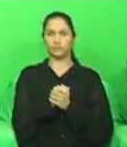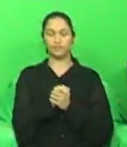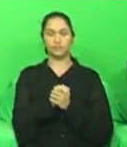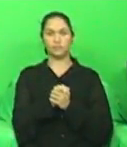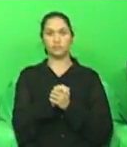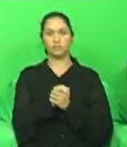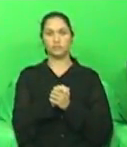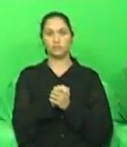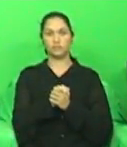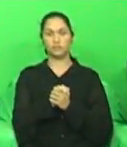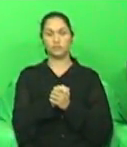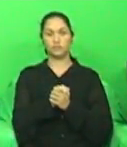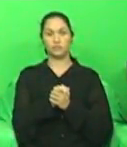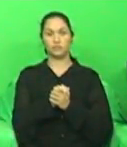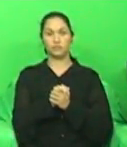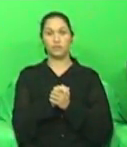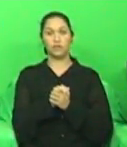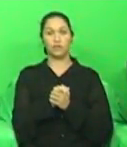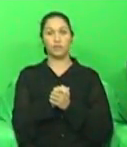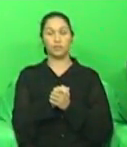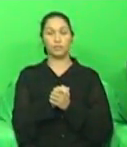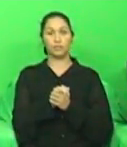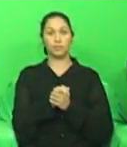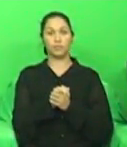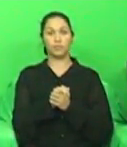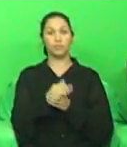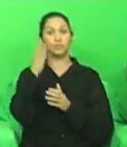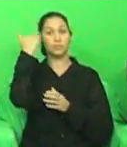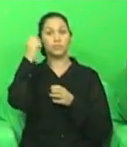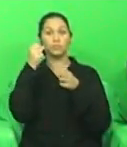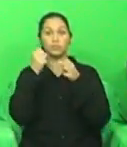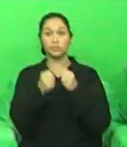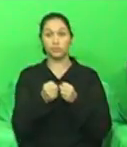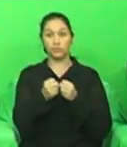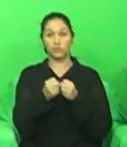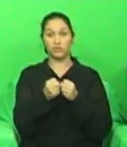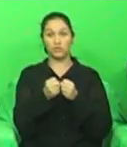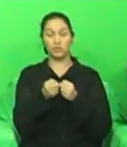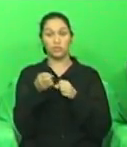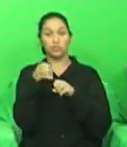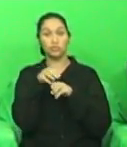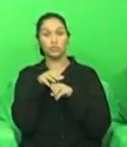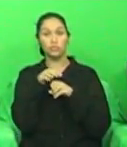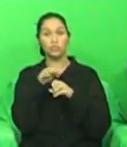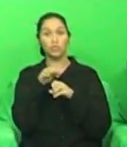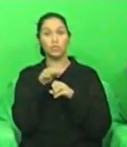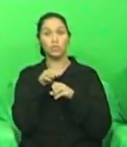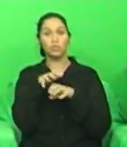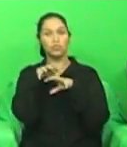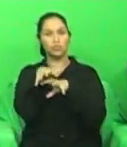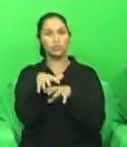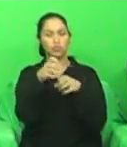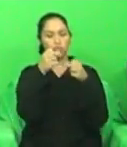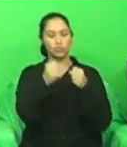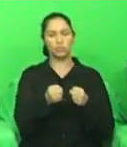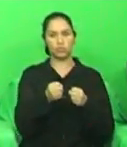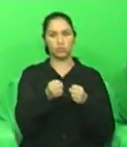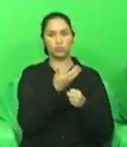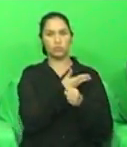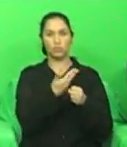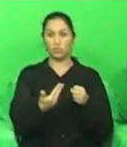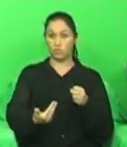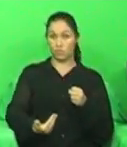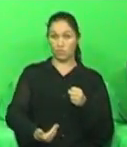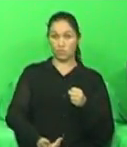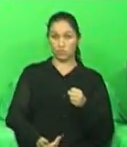de trazer para o poder público local um departamento de controle anti